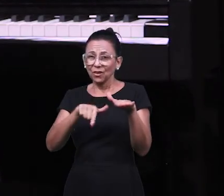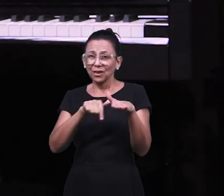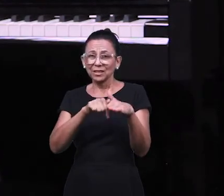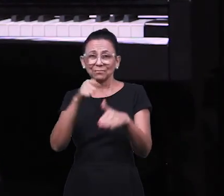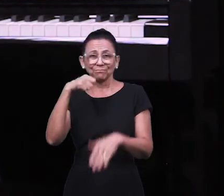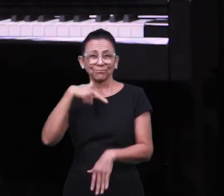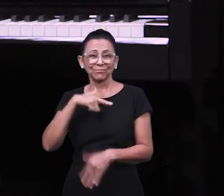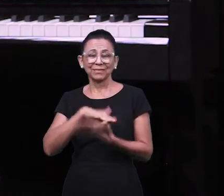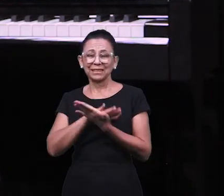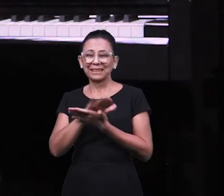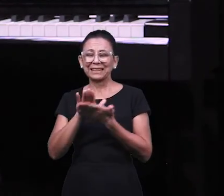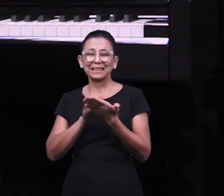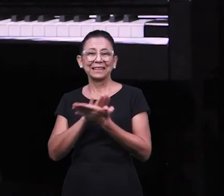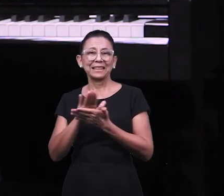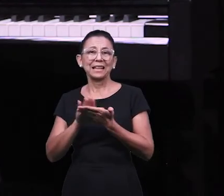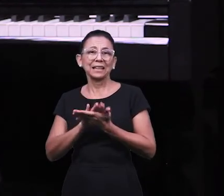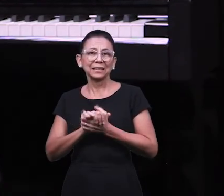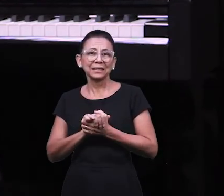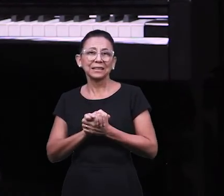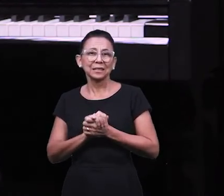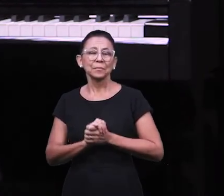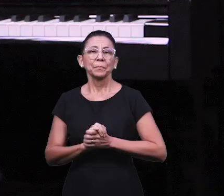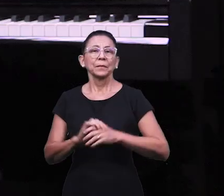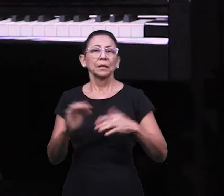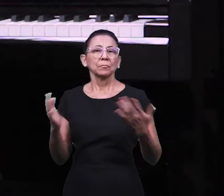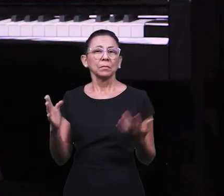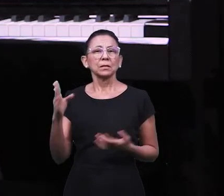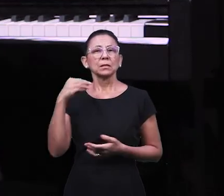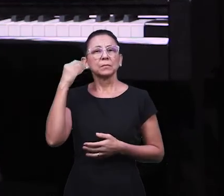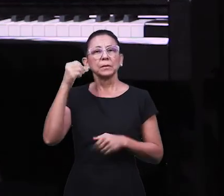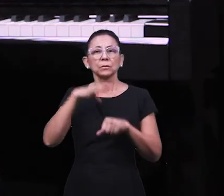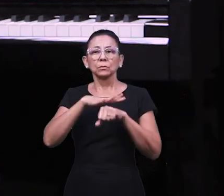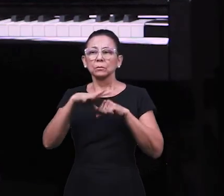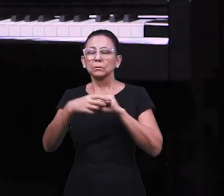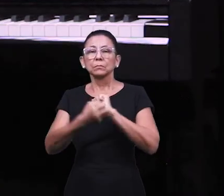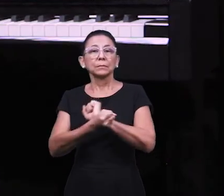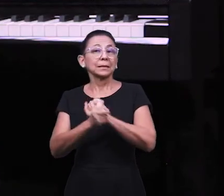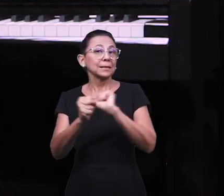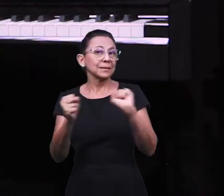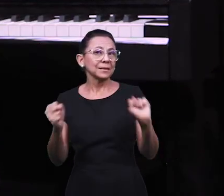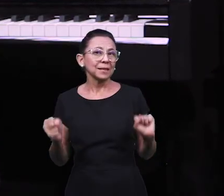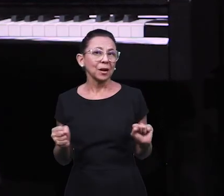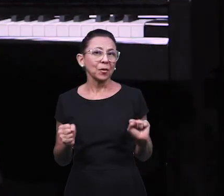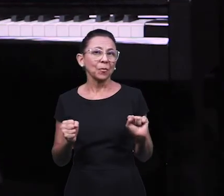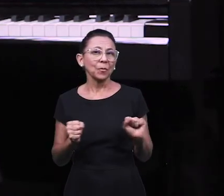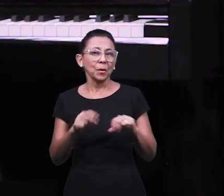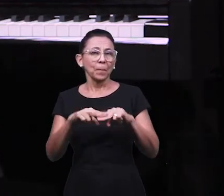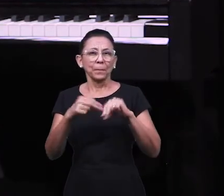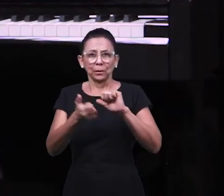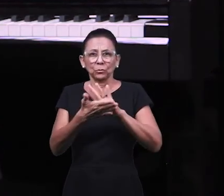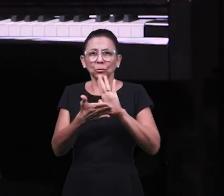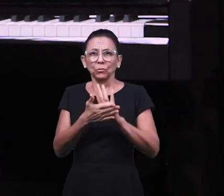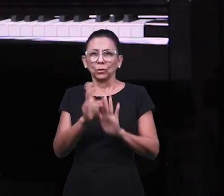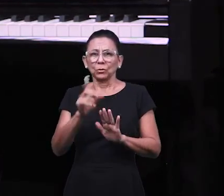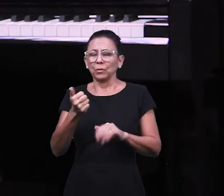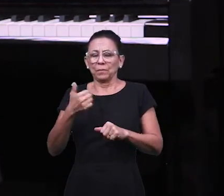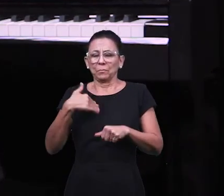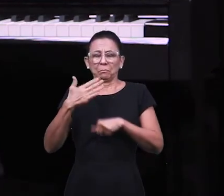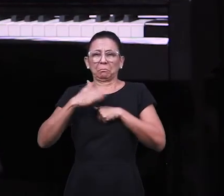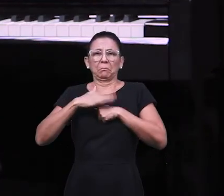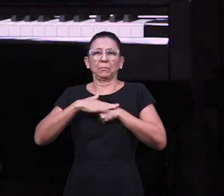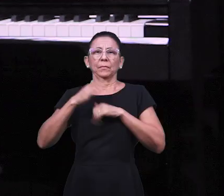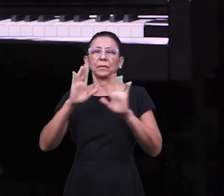somente isso que importa. São essas experiências, são muitas experiências de cura, de libertação, através do louvor, não através de nós, né?